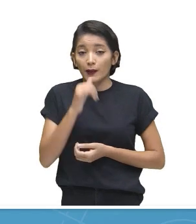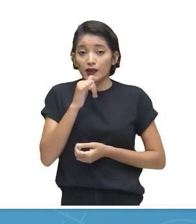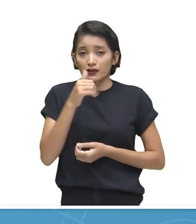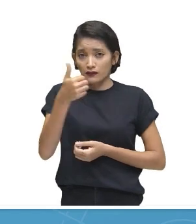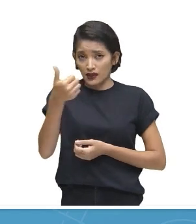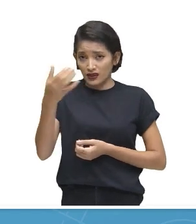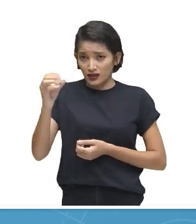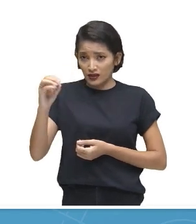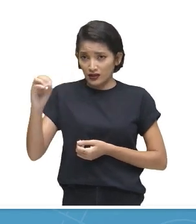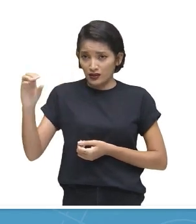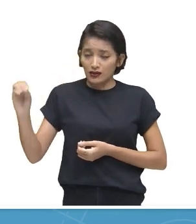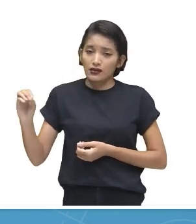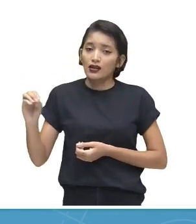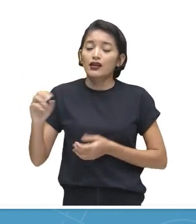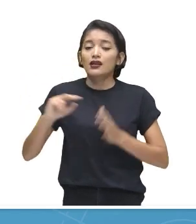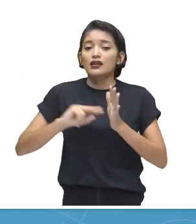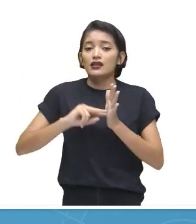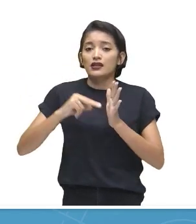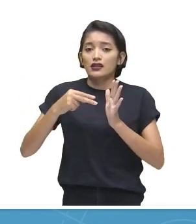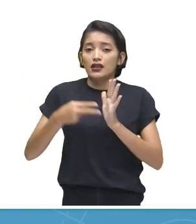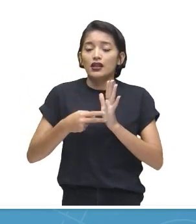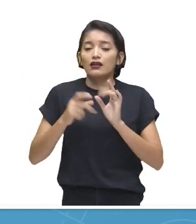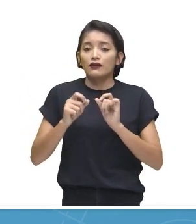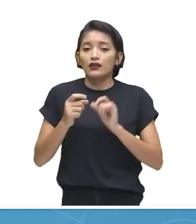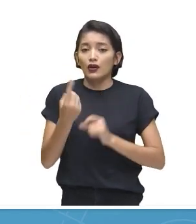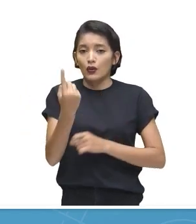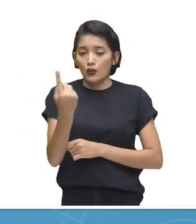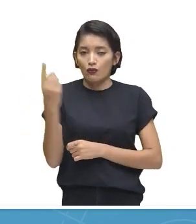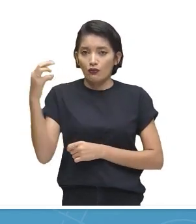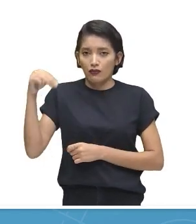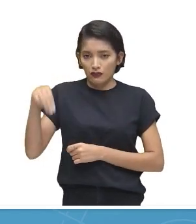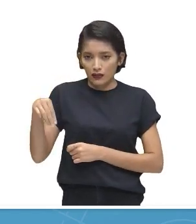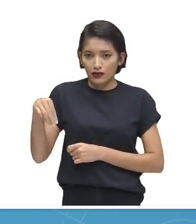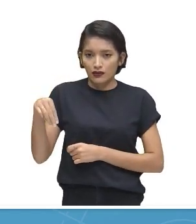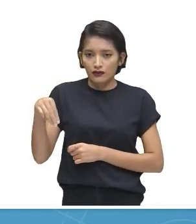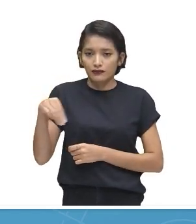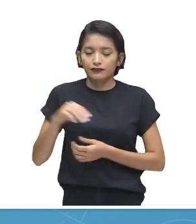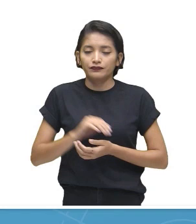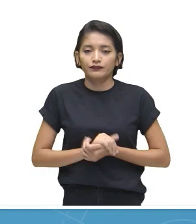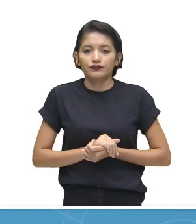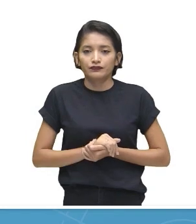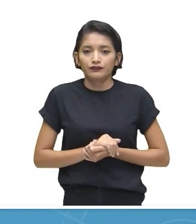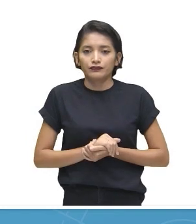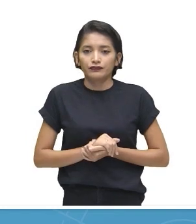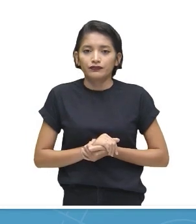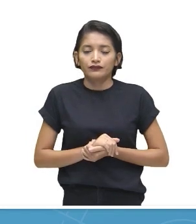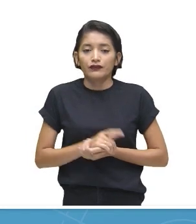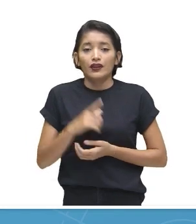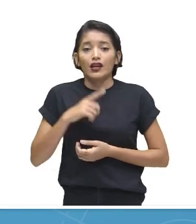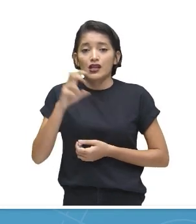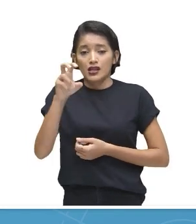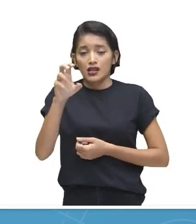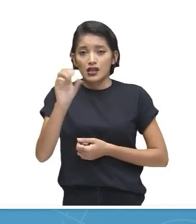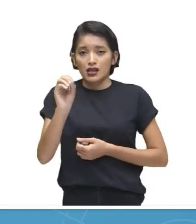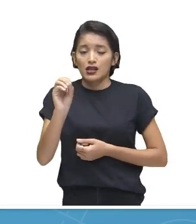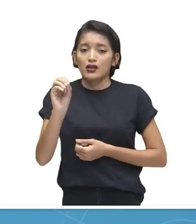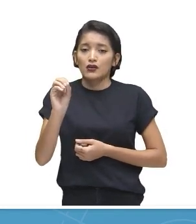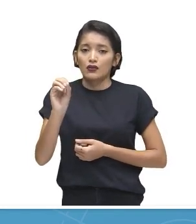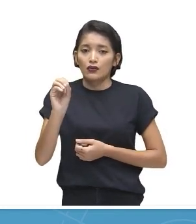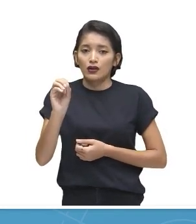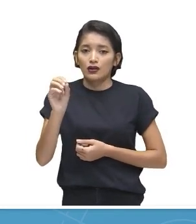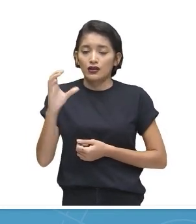centímetros equivalem a 1 metro, e aí você tem 50 centímetros que a questão está